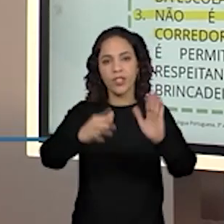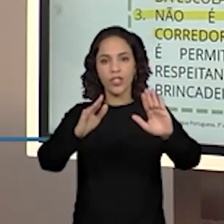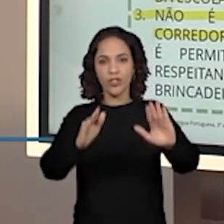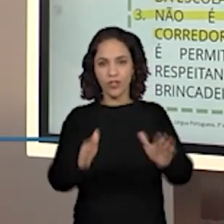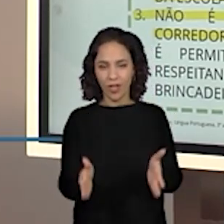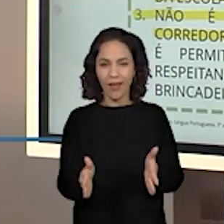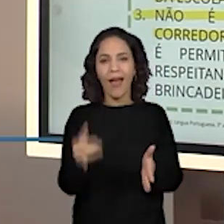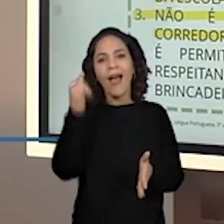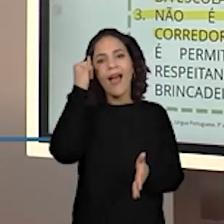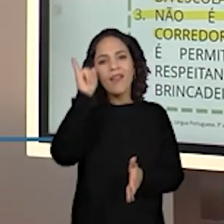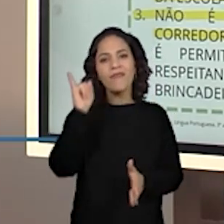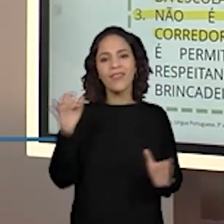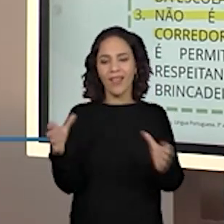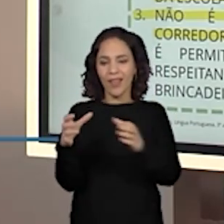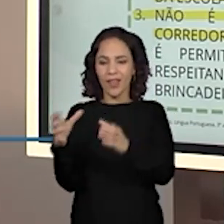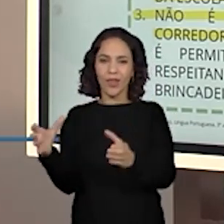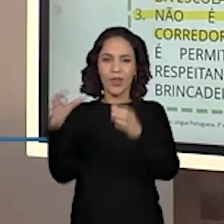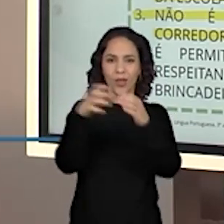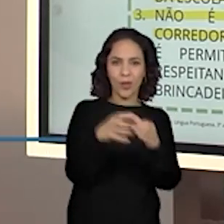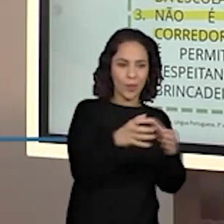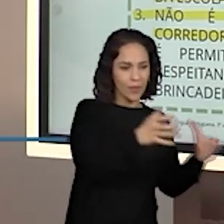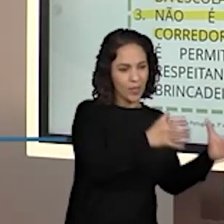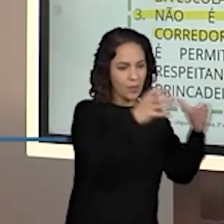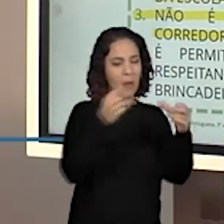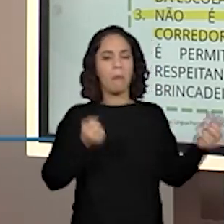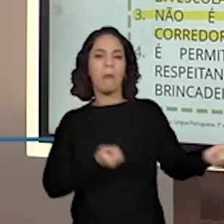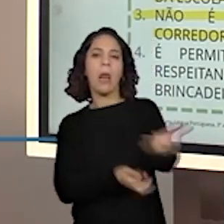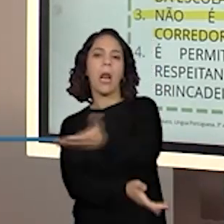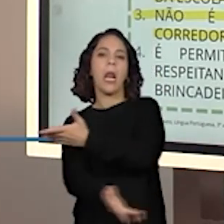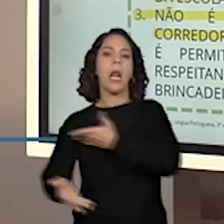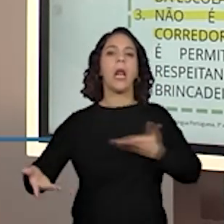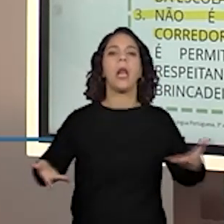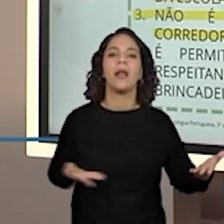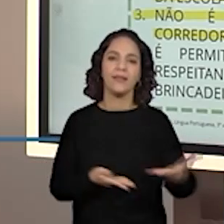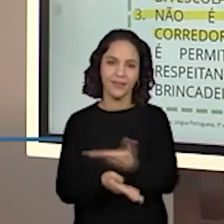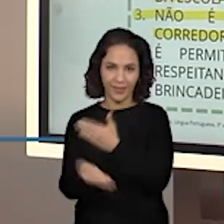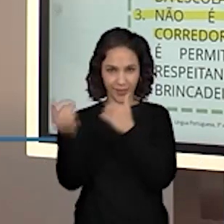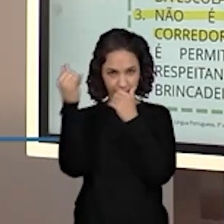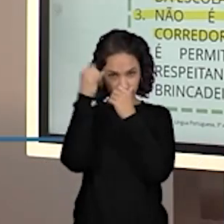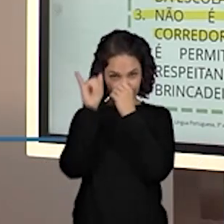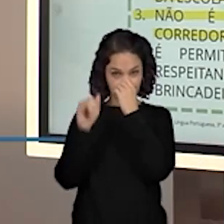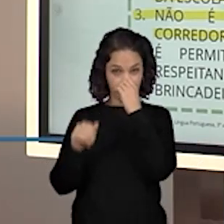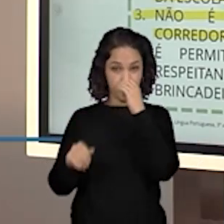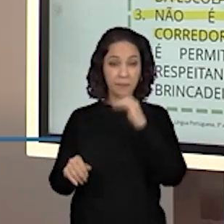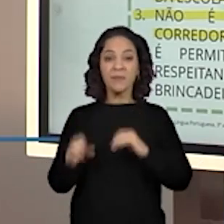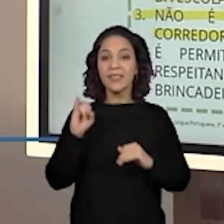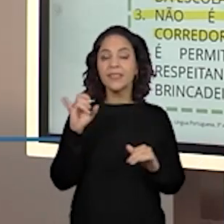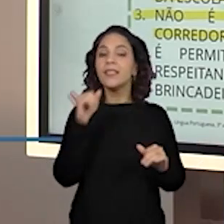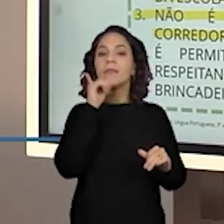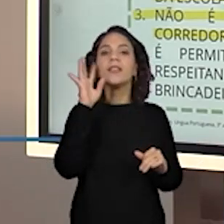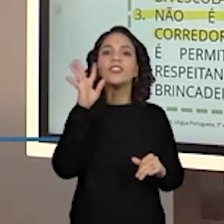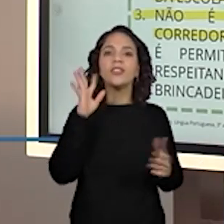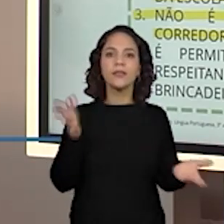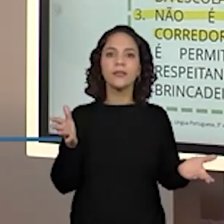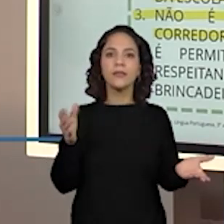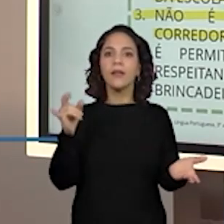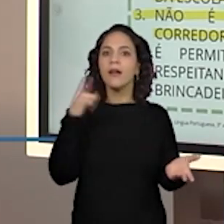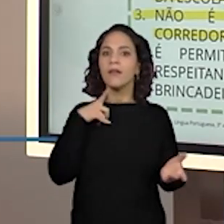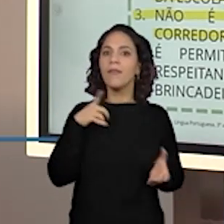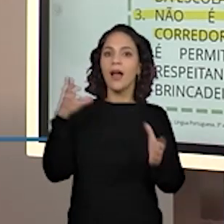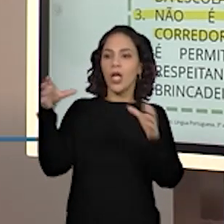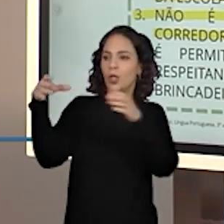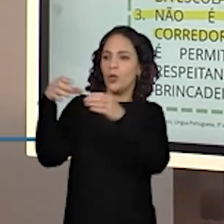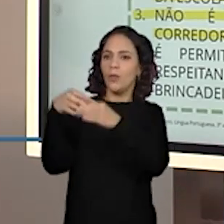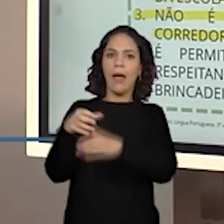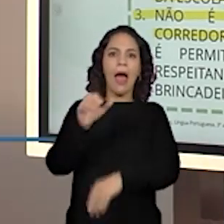para cada turma. Se pensarmos no motivo para essa regra, se todas as turmas descerem juntas,